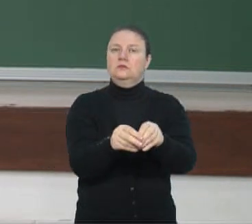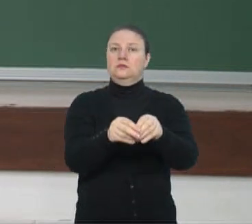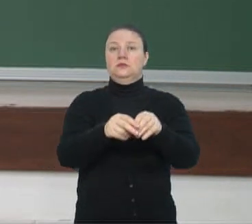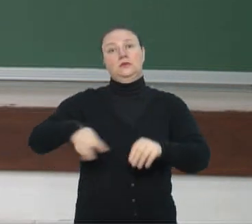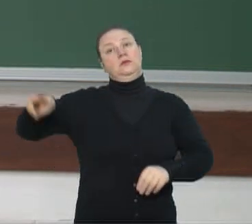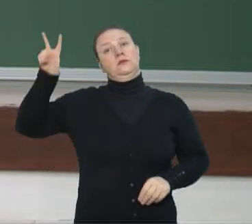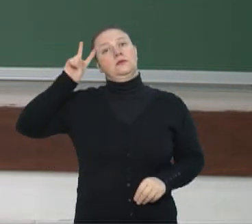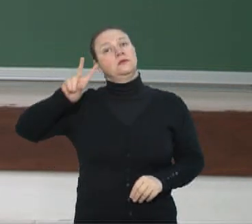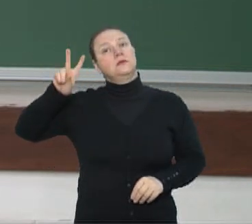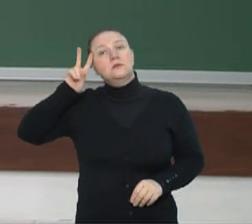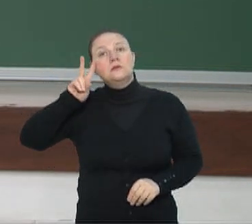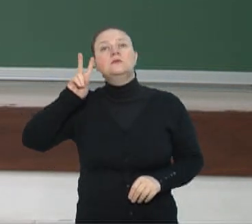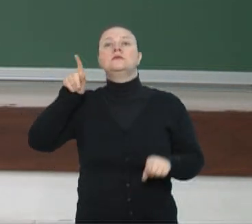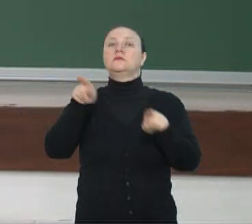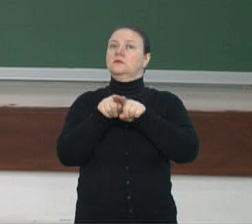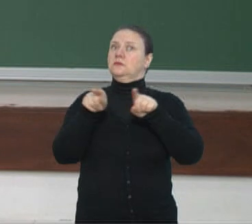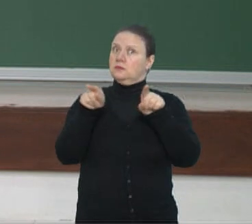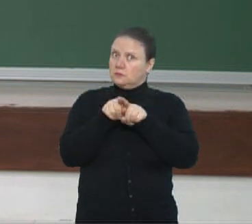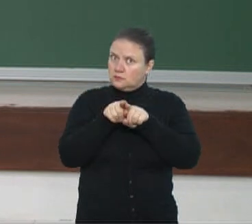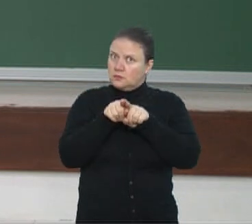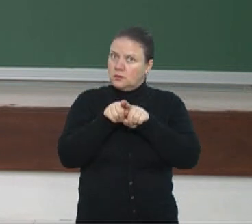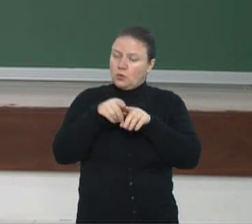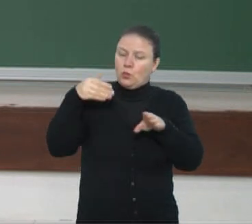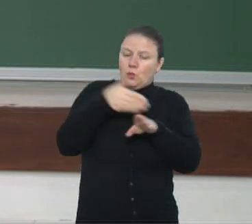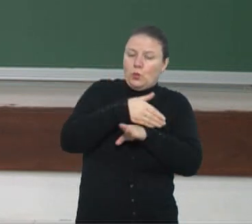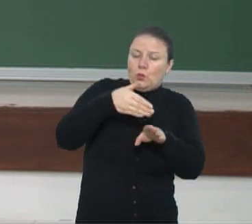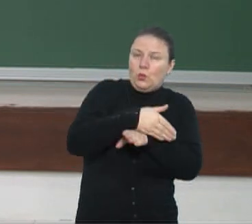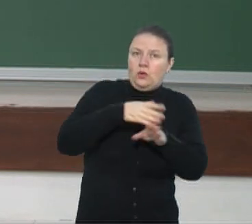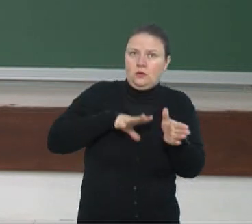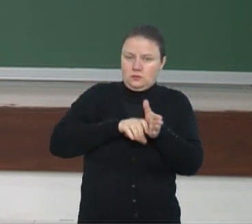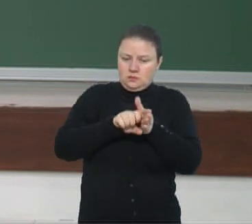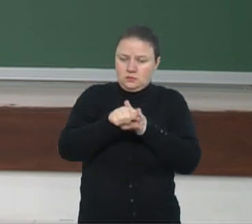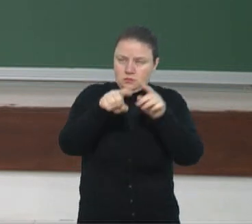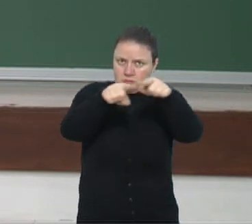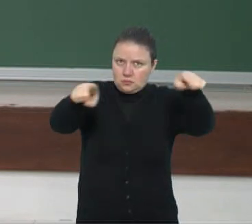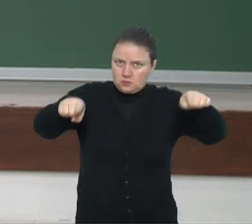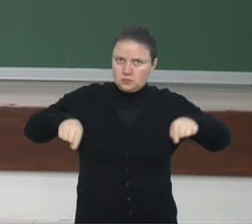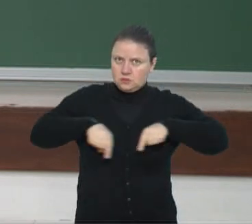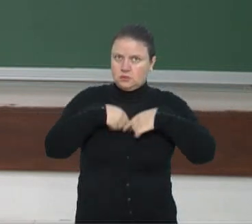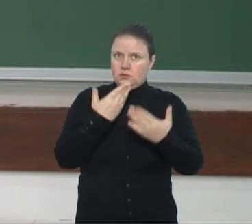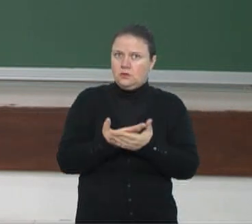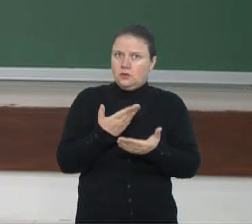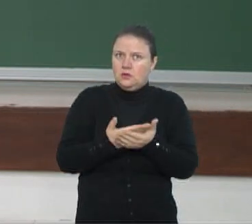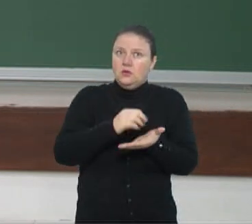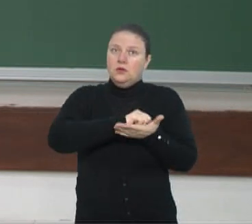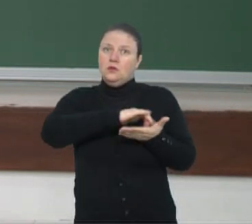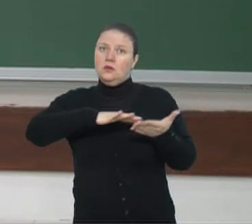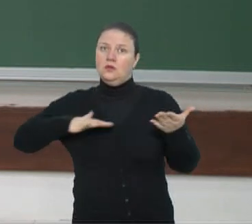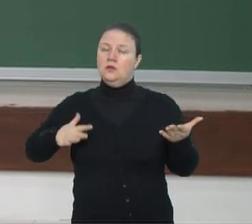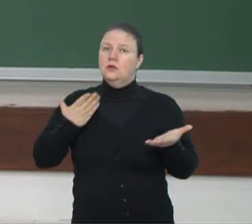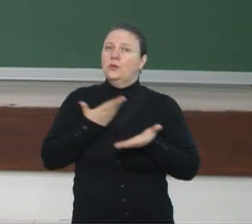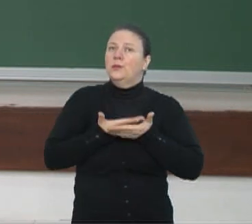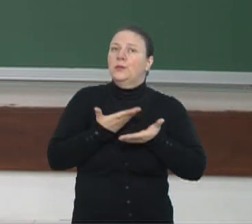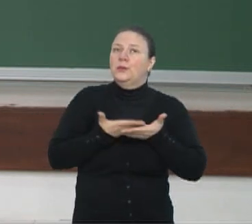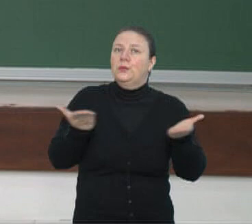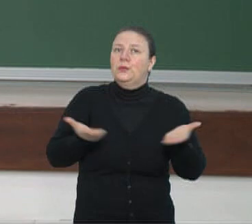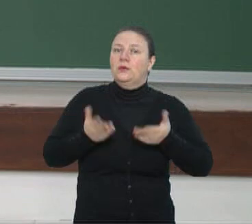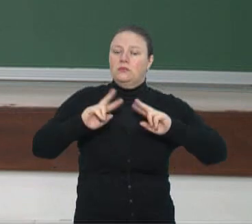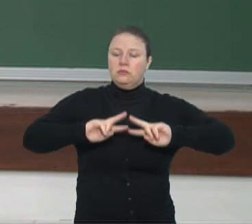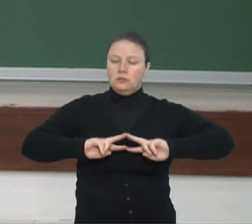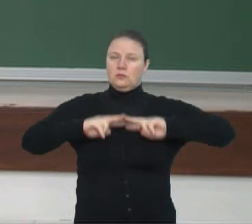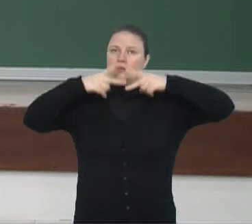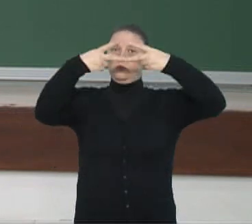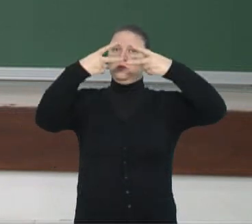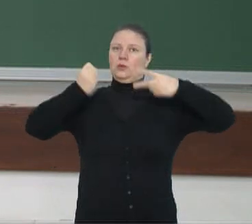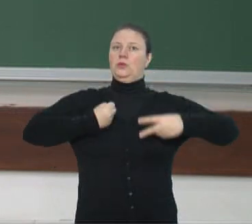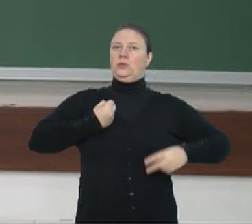para vocês de acessarem depois o Google Class, acessarem a atividade da aula de hoje, responderem o link número 1, que ele é o que